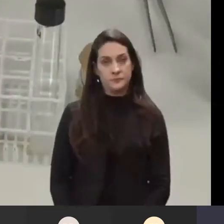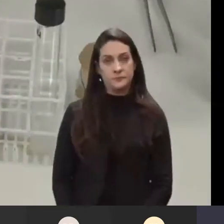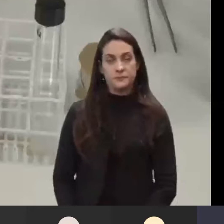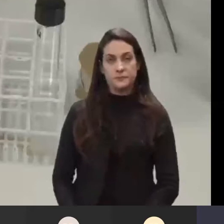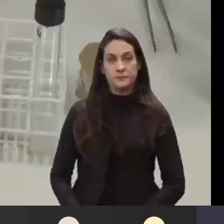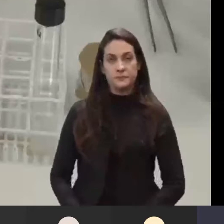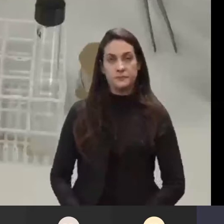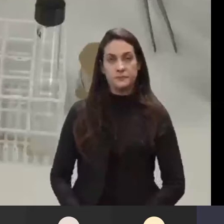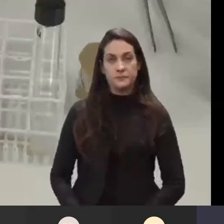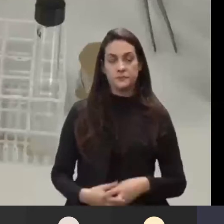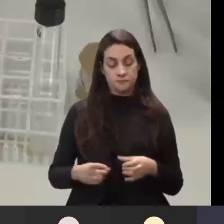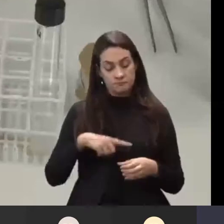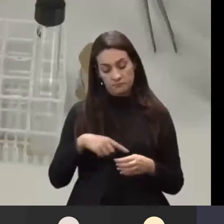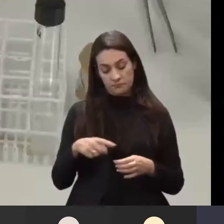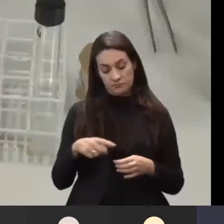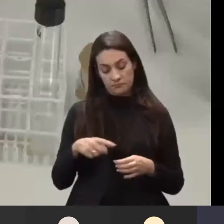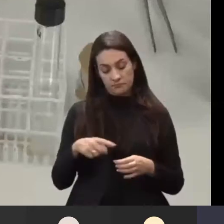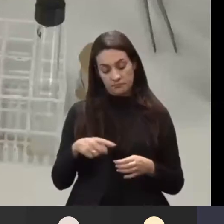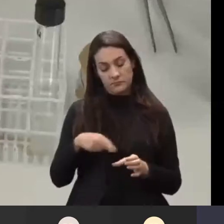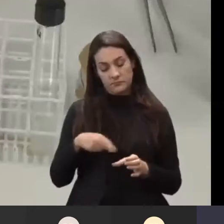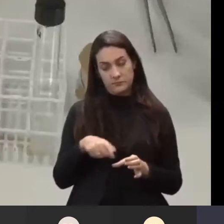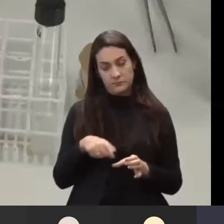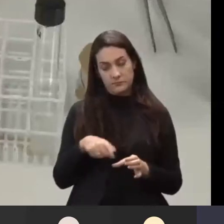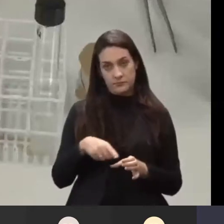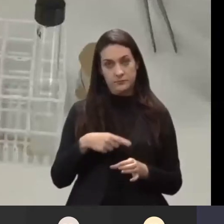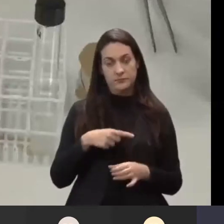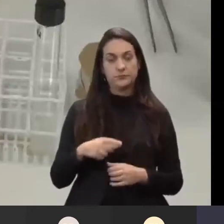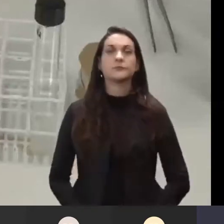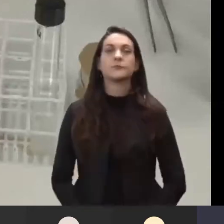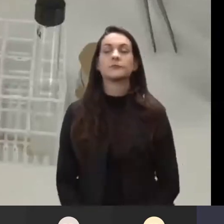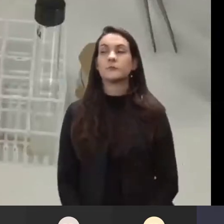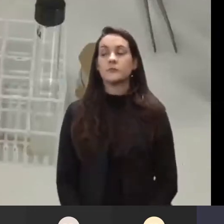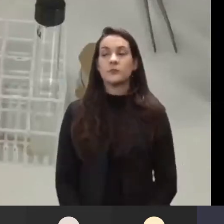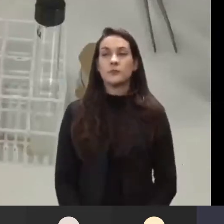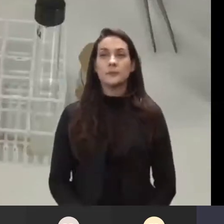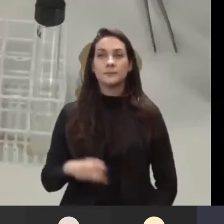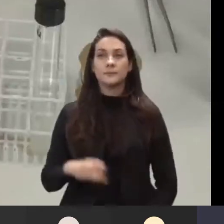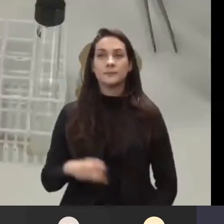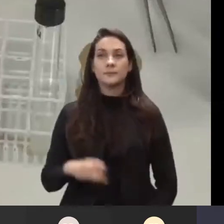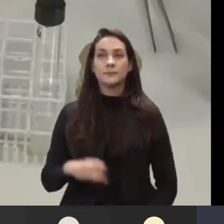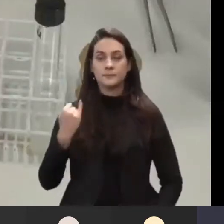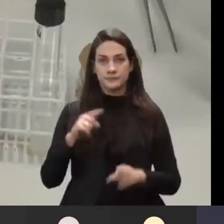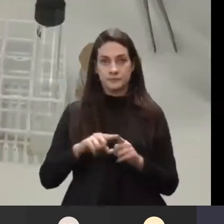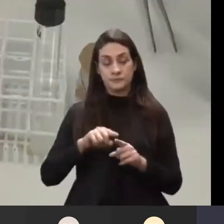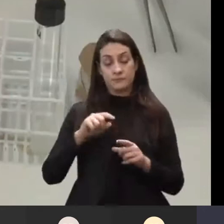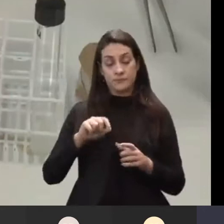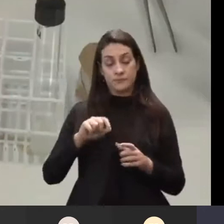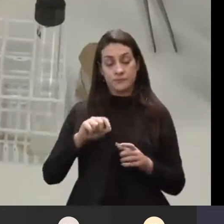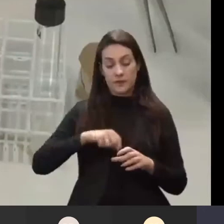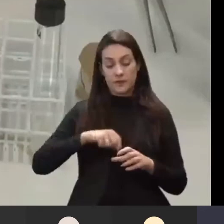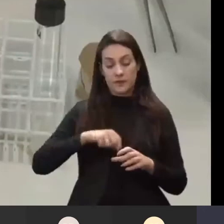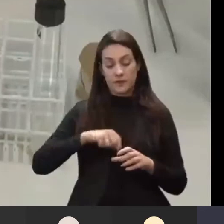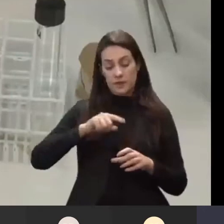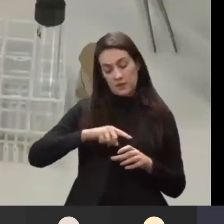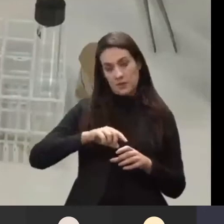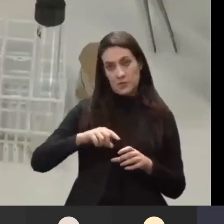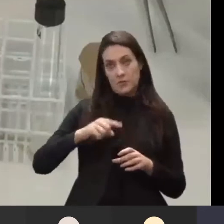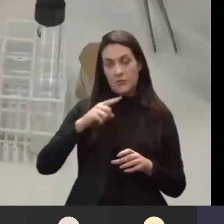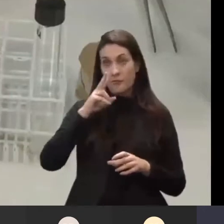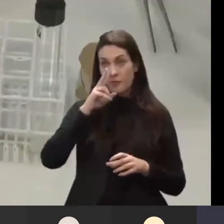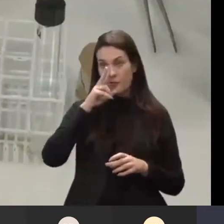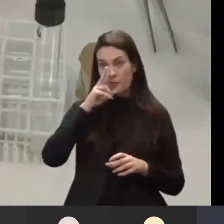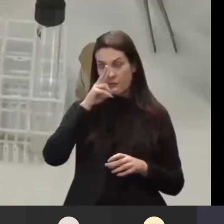Então, você faz isso em 4 ou 5 direções. E é muito importante também a força que você aplica no suave.